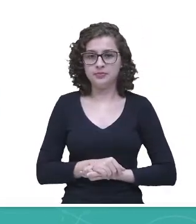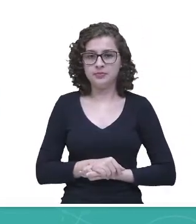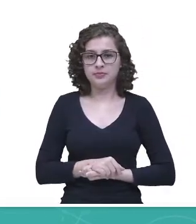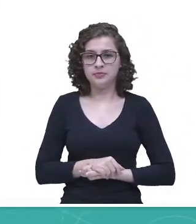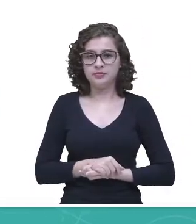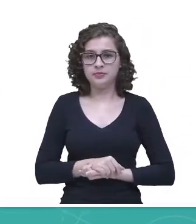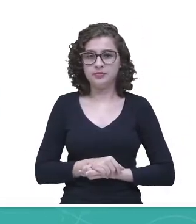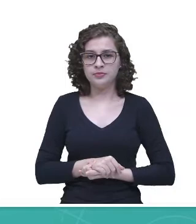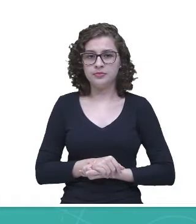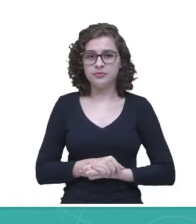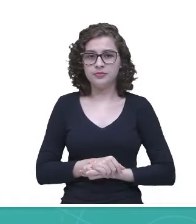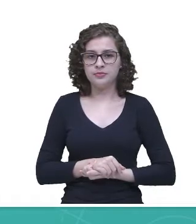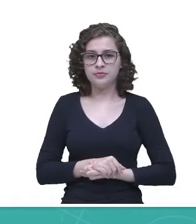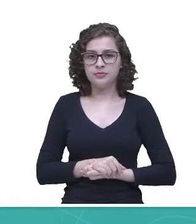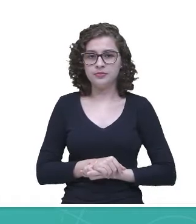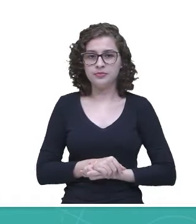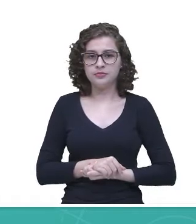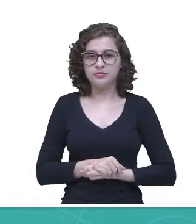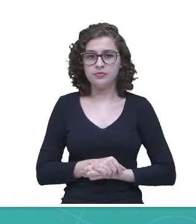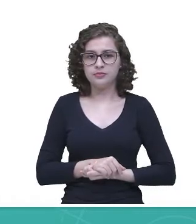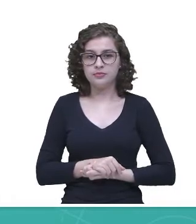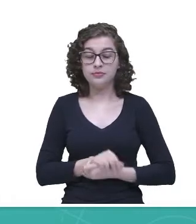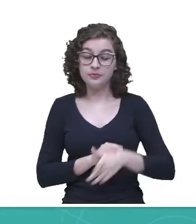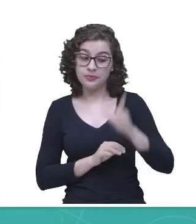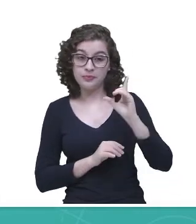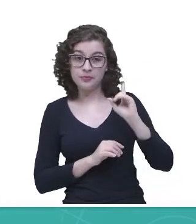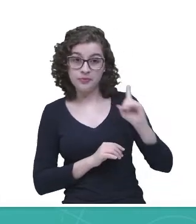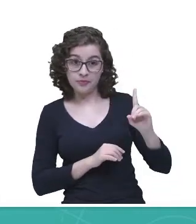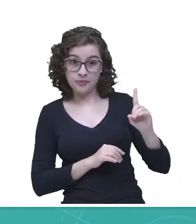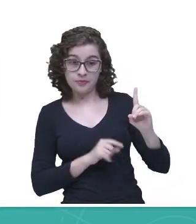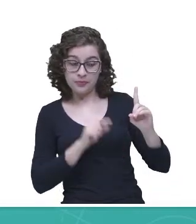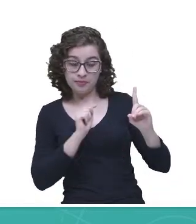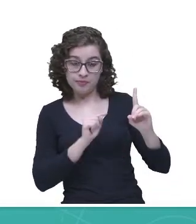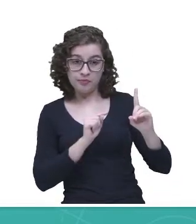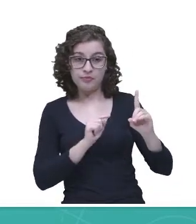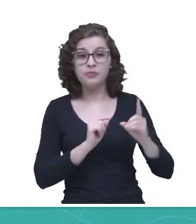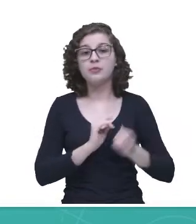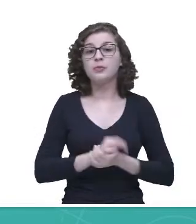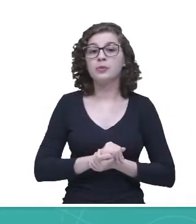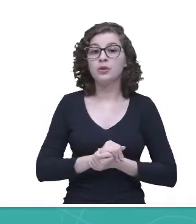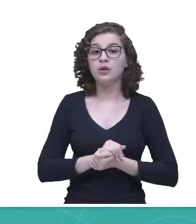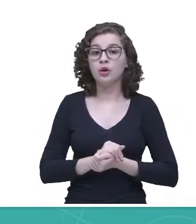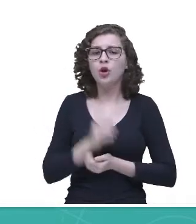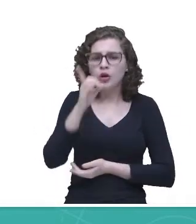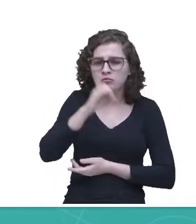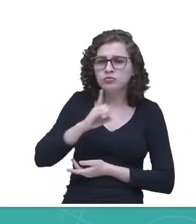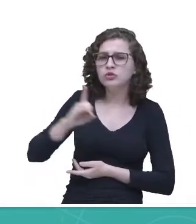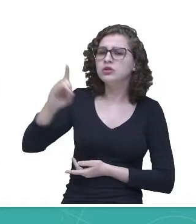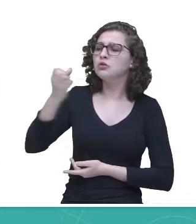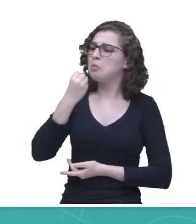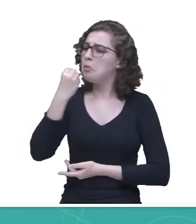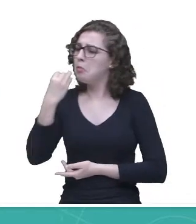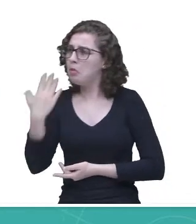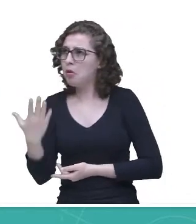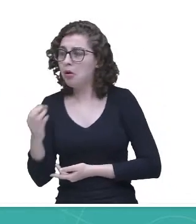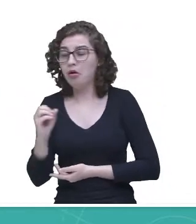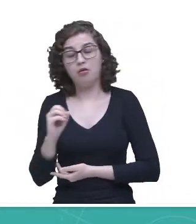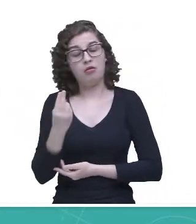o demônio. Letra D. Os deuses são bons ou